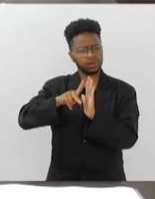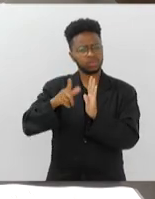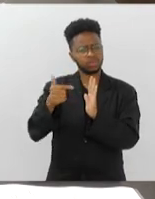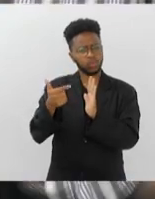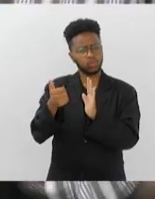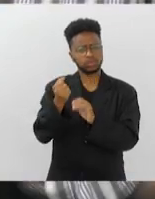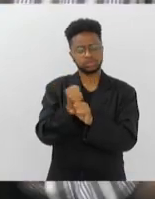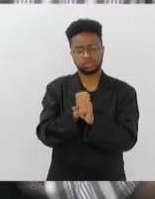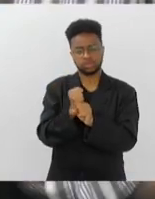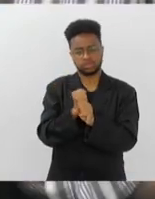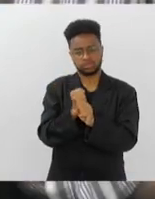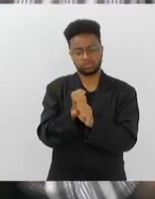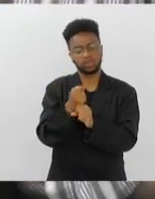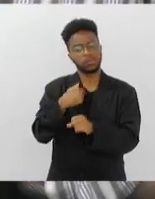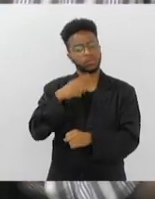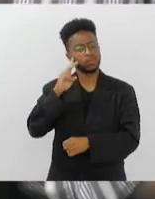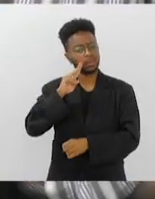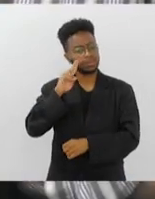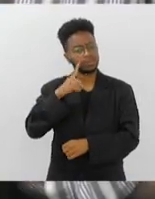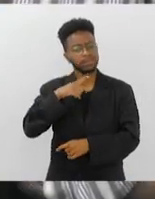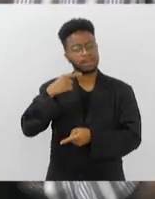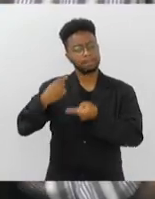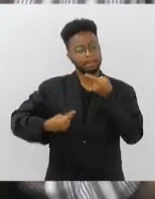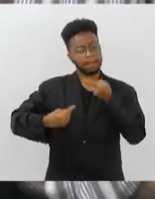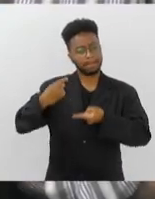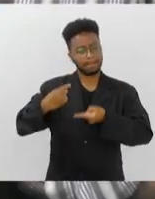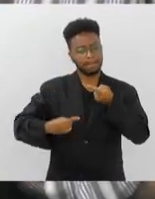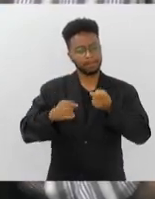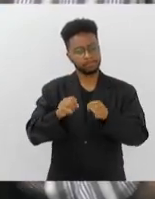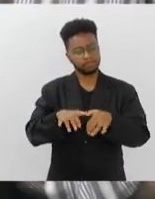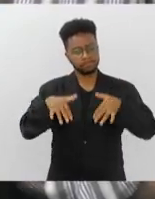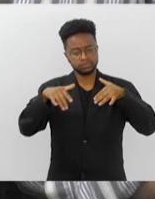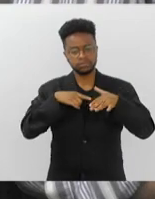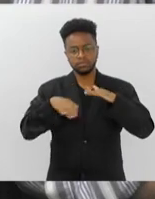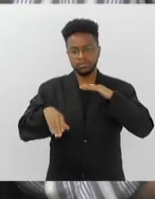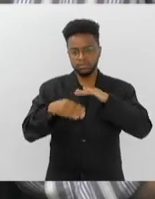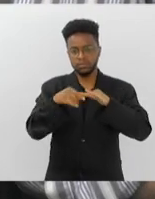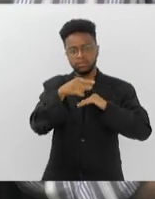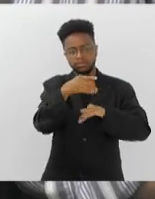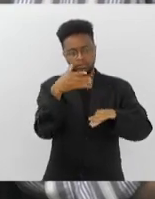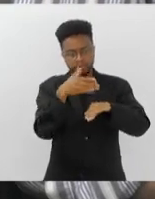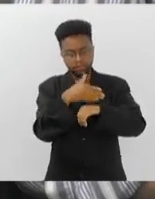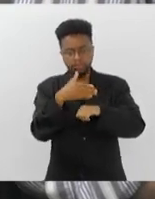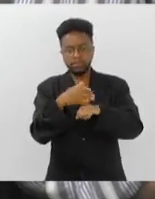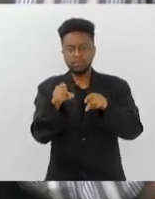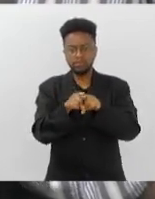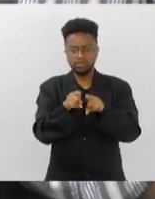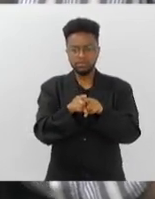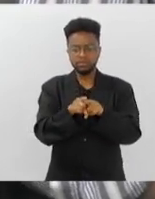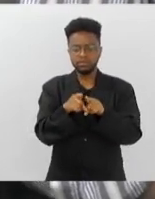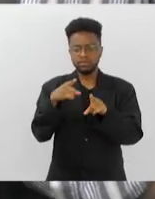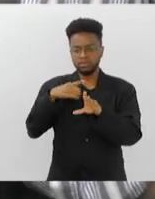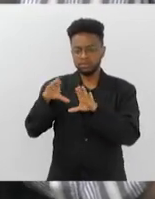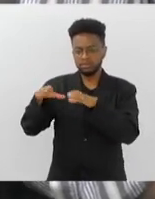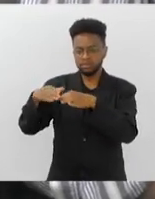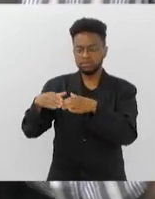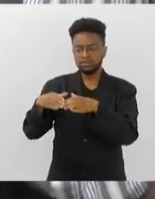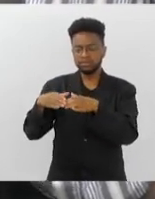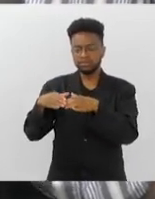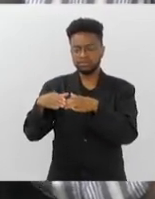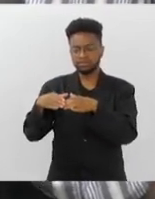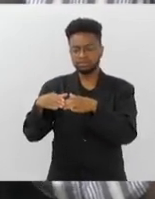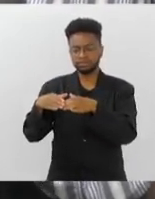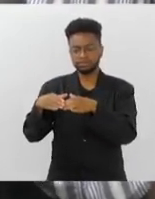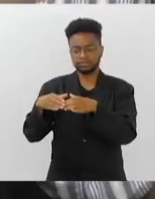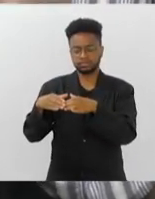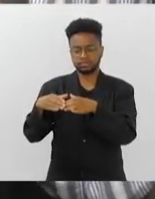anos. Eu me lembro de debates no plenário, com emendas, Vossa Excelência participou desse debate. E tinha frente. Havia uma frente que